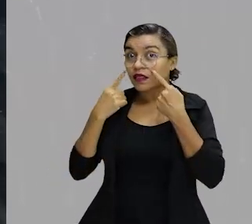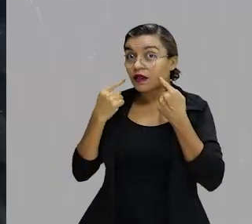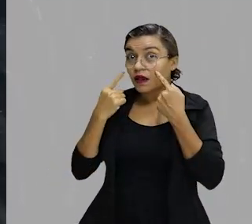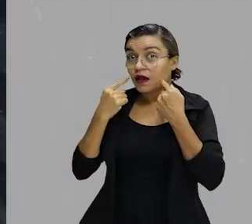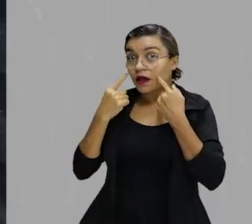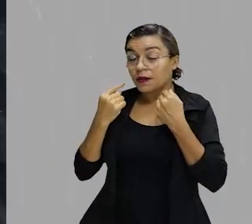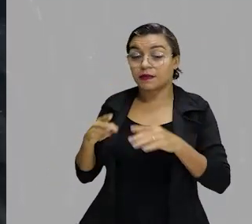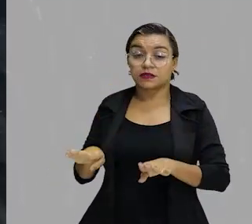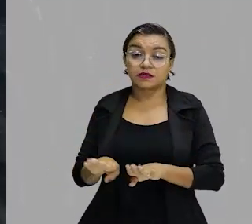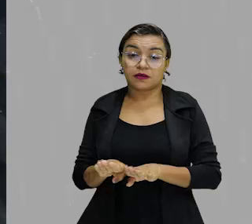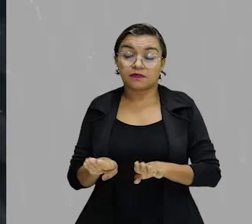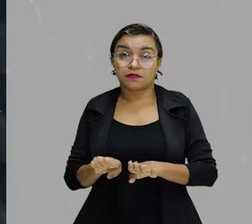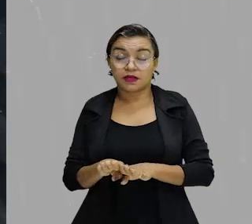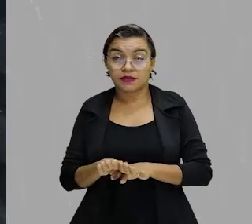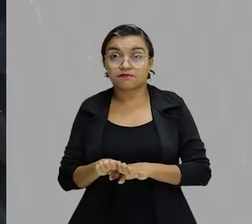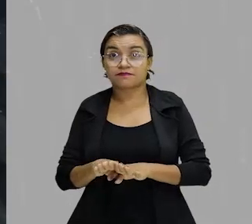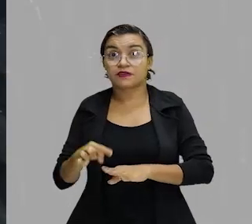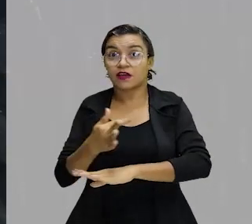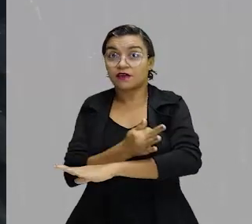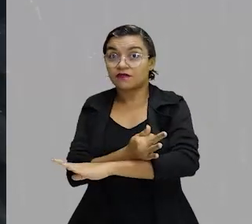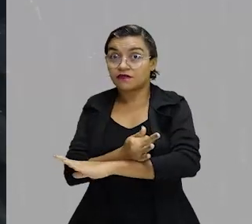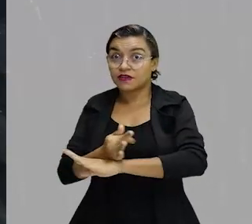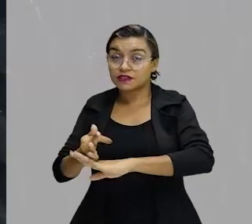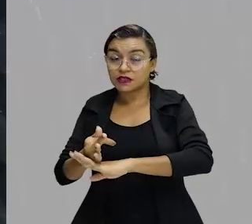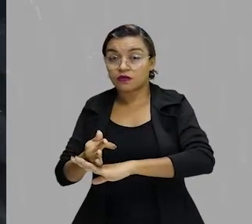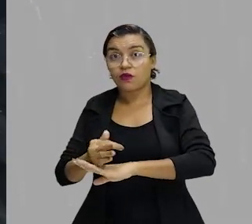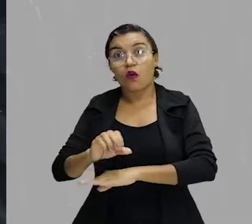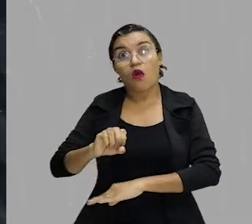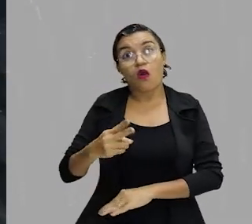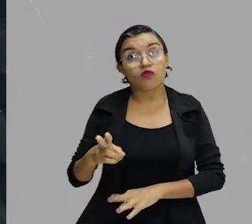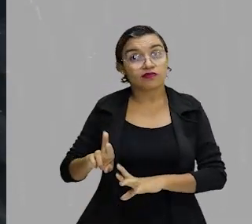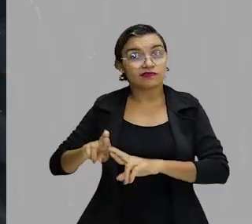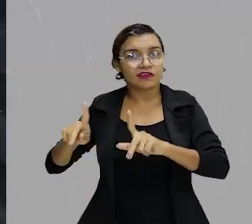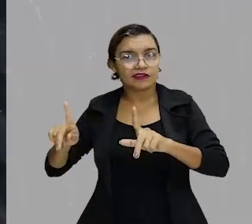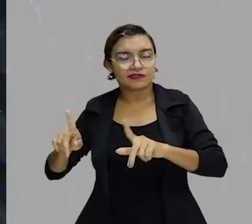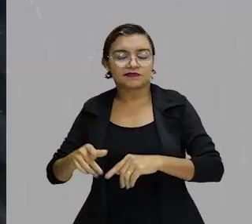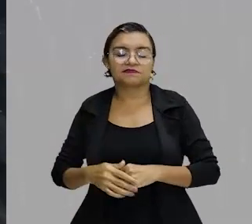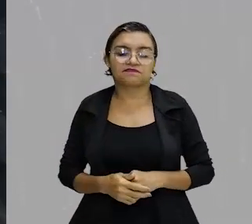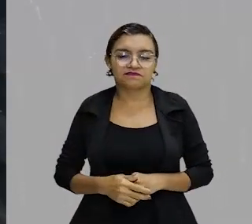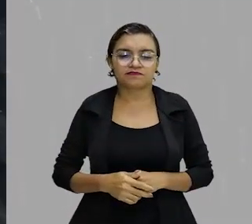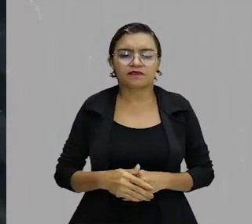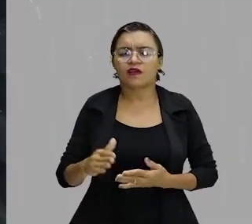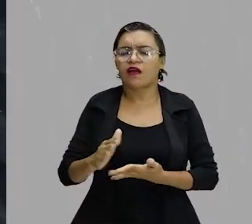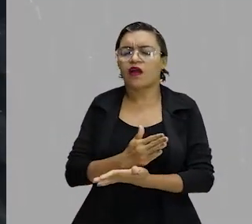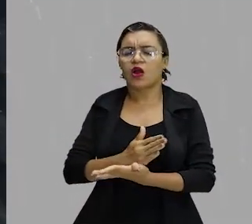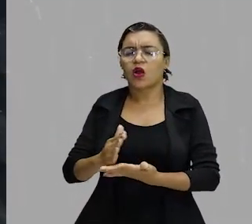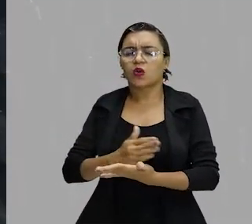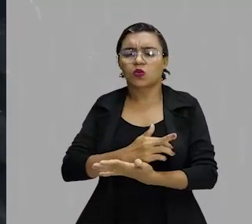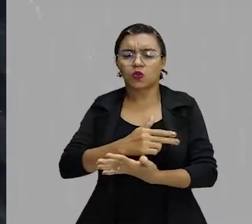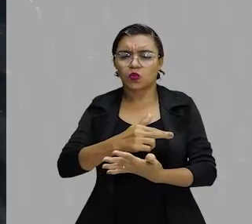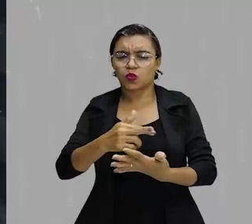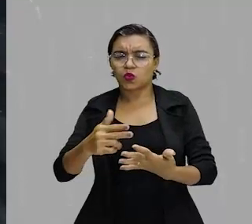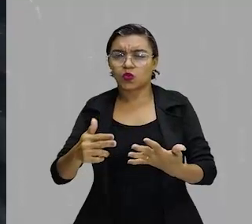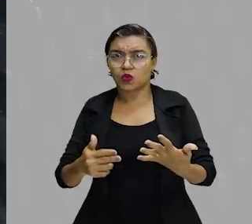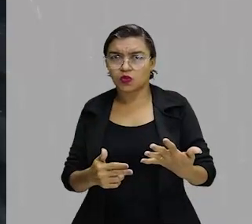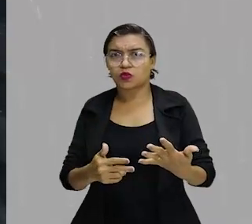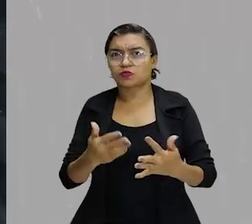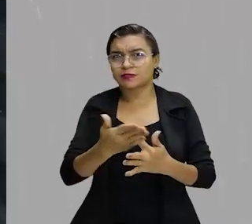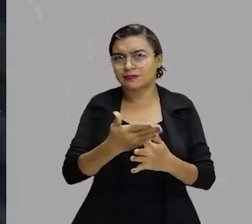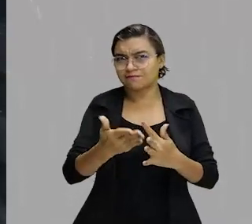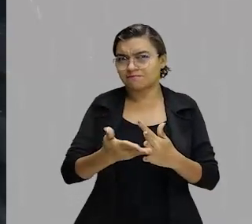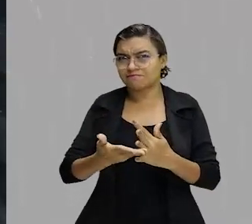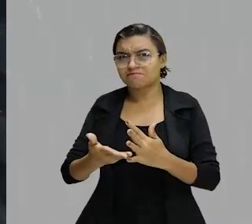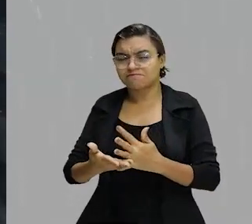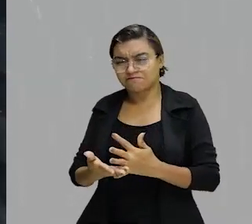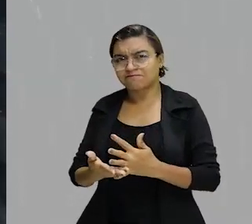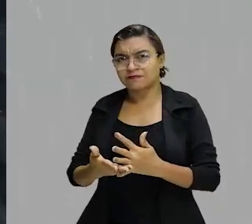nas nomenclaturas de ficção ou não ficção. Bom, aqui são algumas das divisões possíveis. Tem